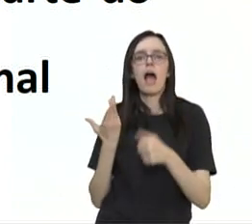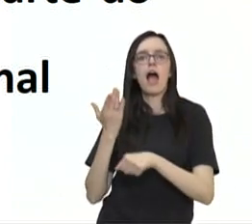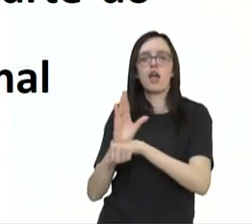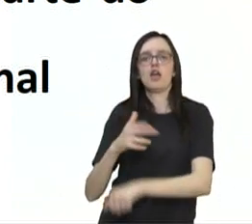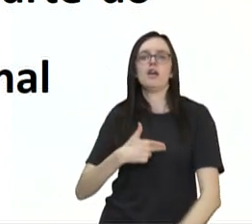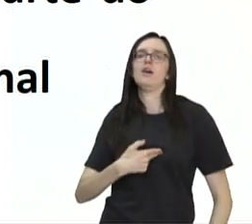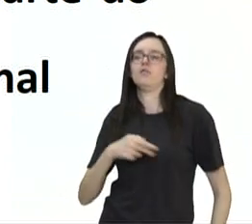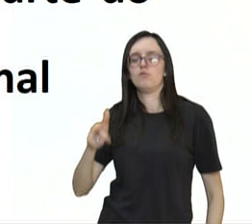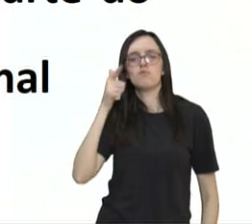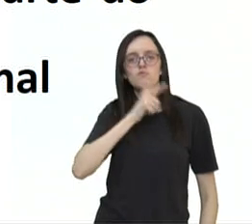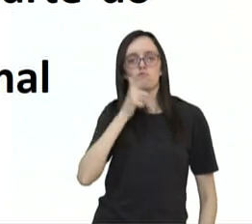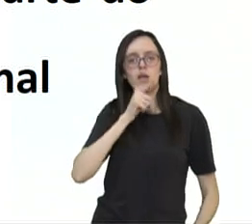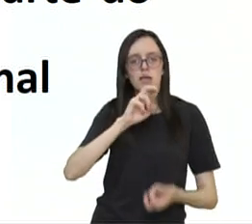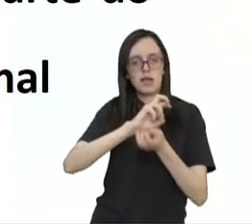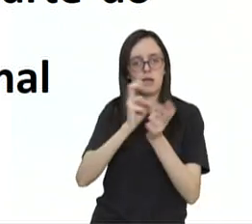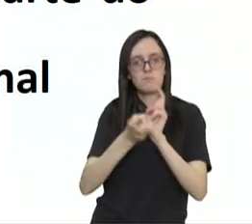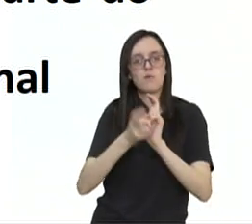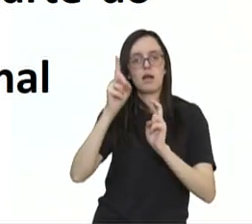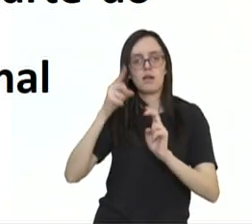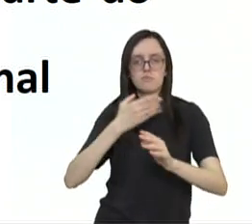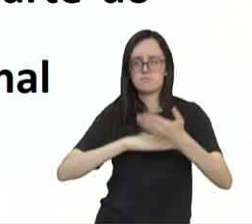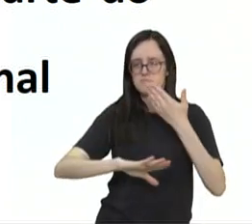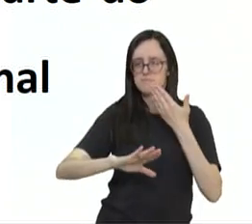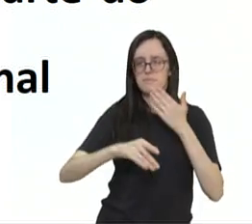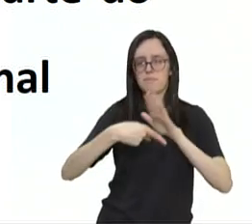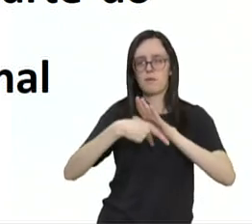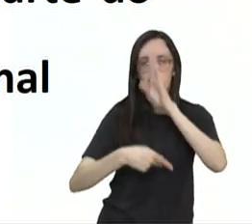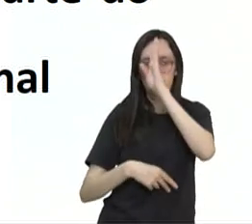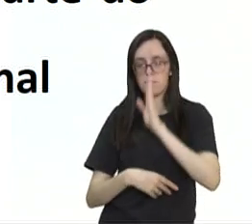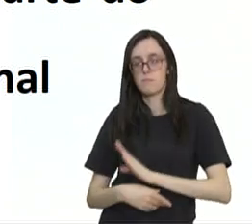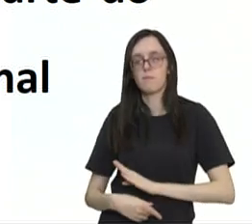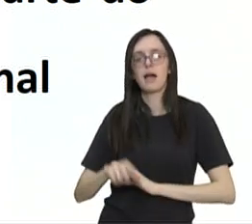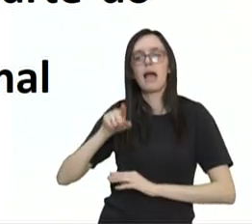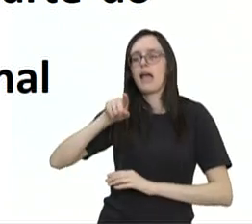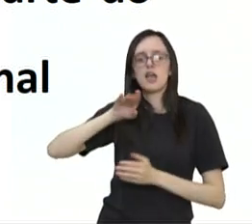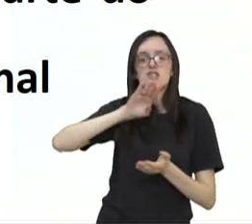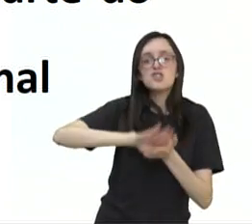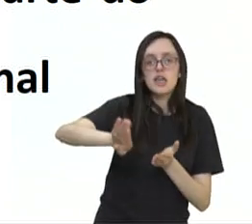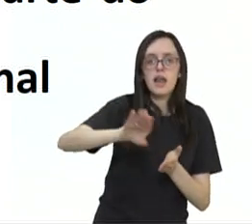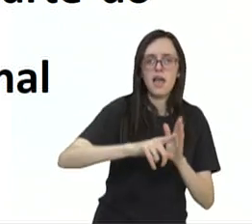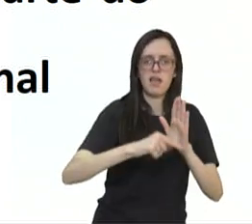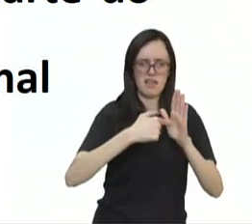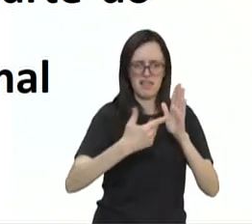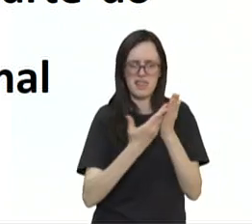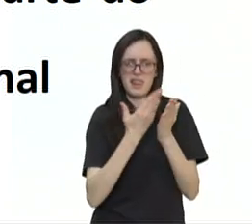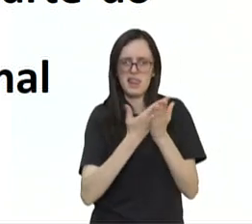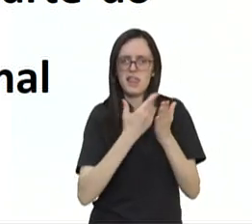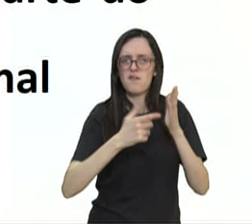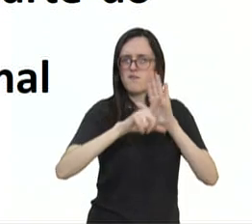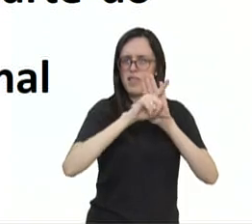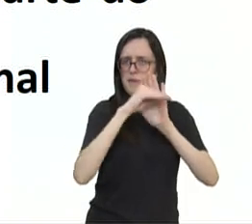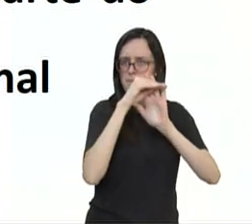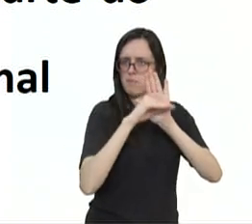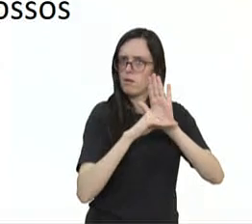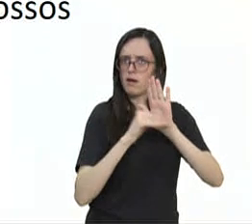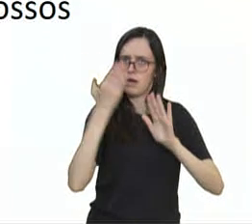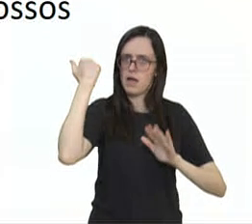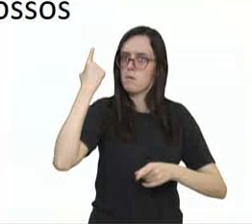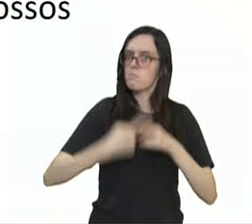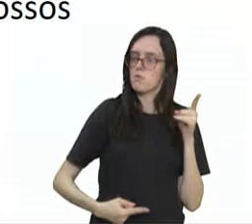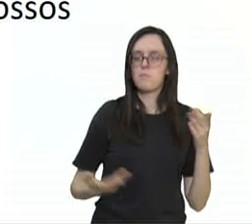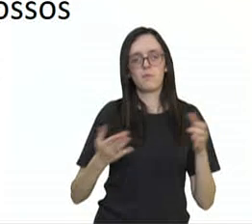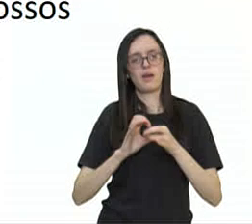Getúlio Vargas a tornar a capoeira uma arte marcial brasileira, tirando ela do Código Penal. Veja só, capoeira como crime no